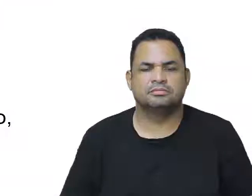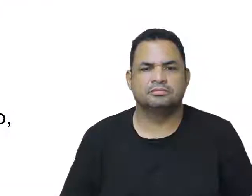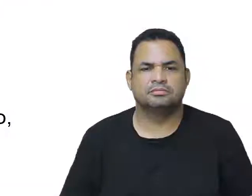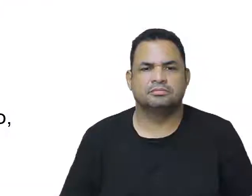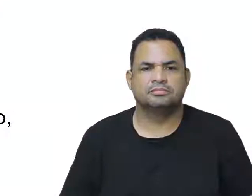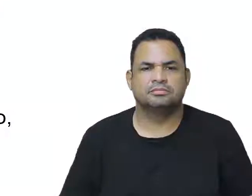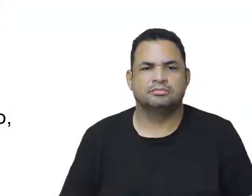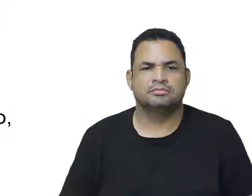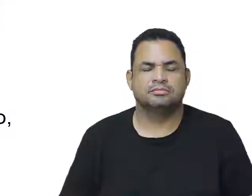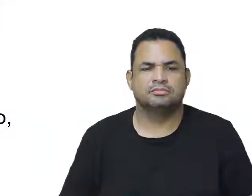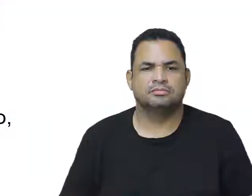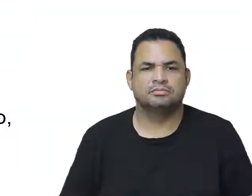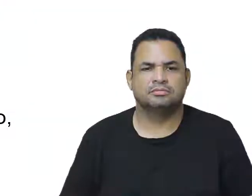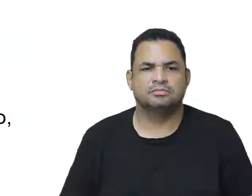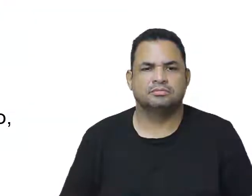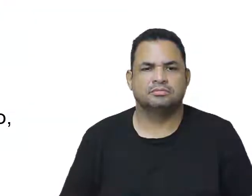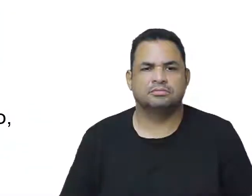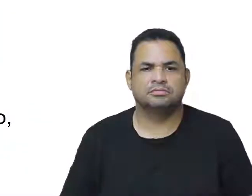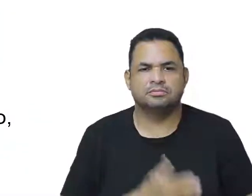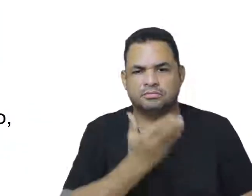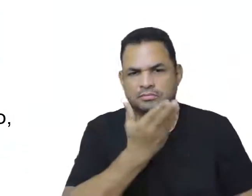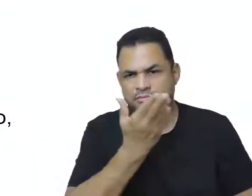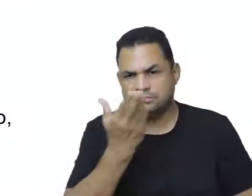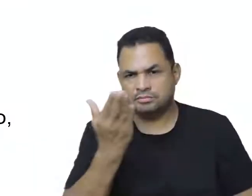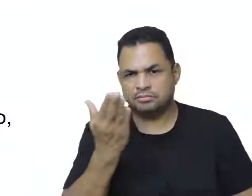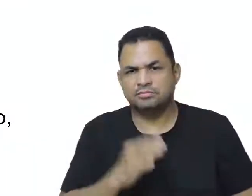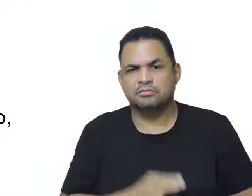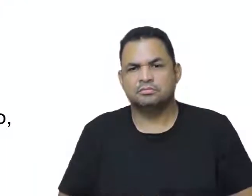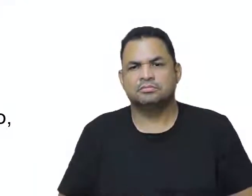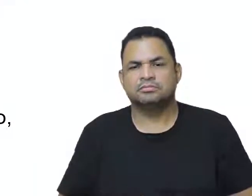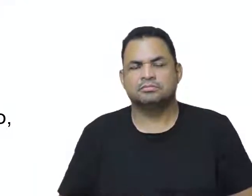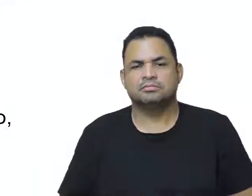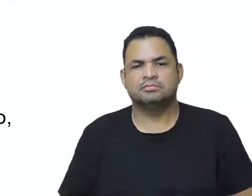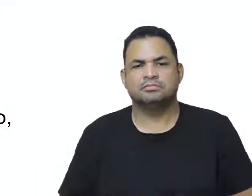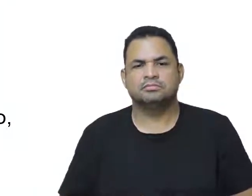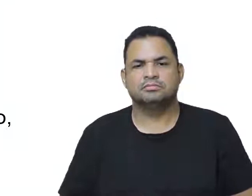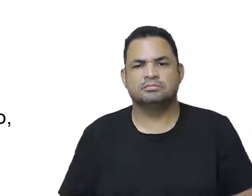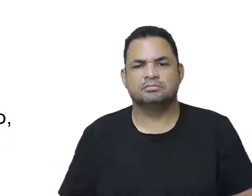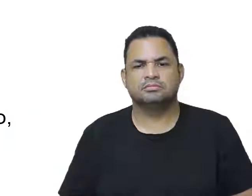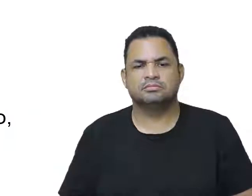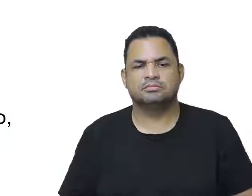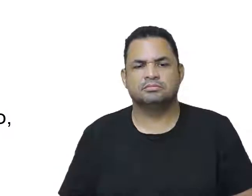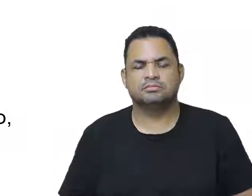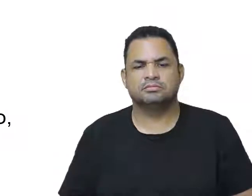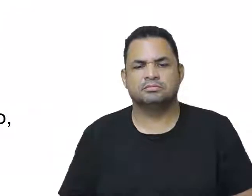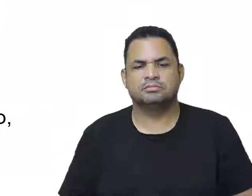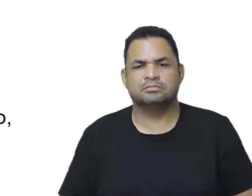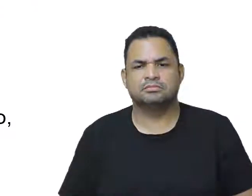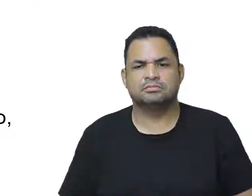Então, epitélio pseudoestratificado ciliado.